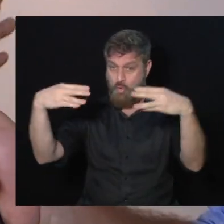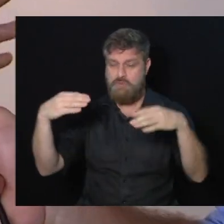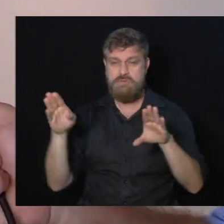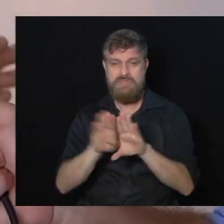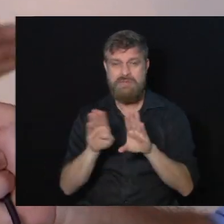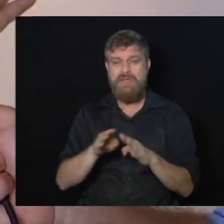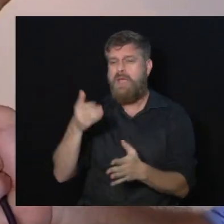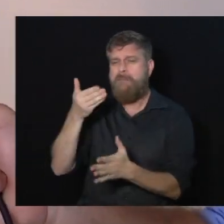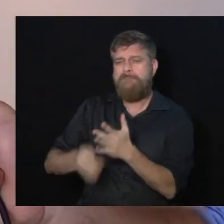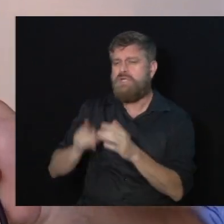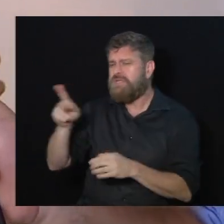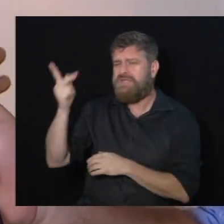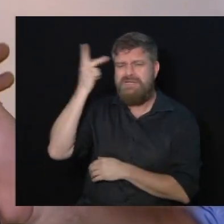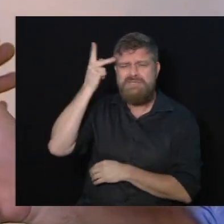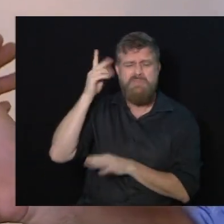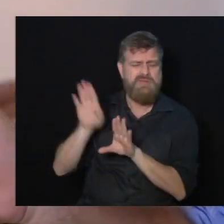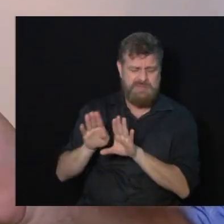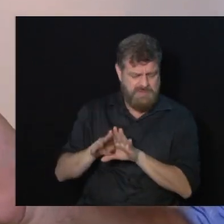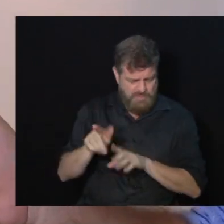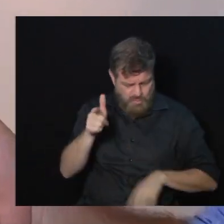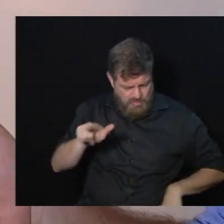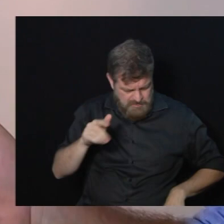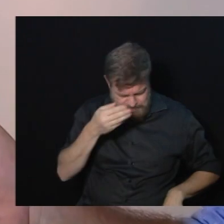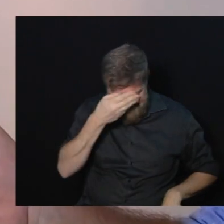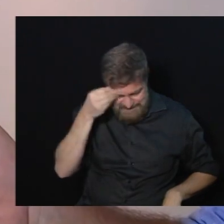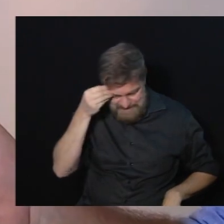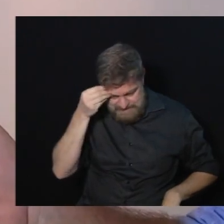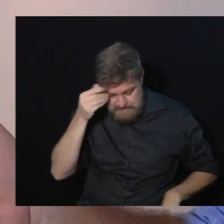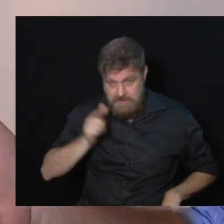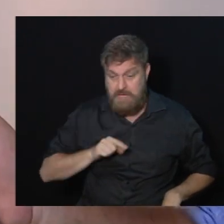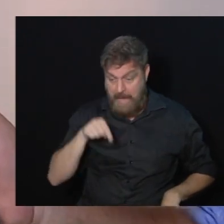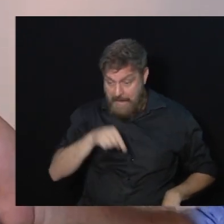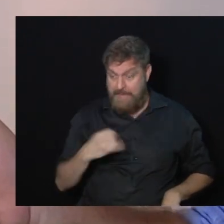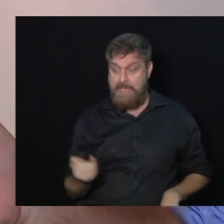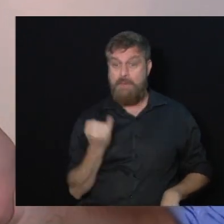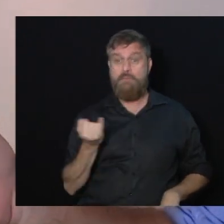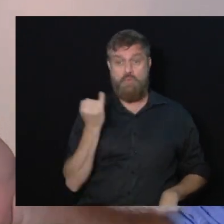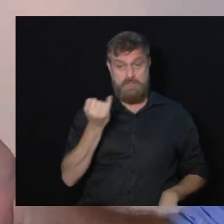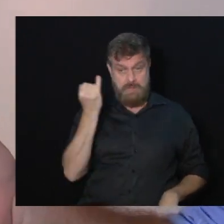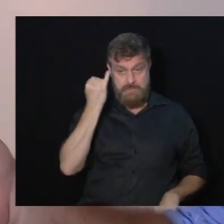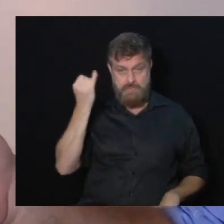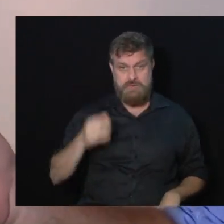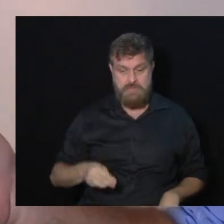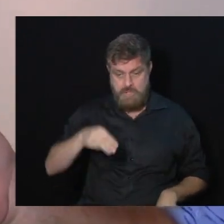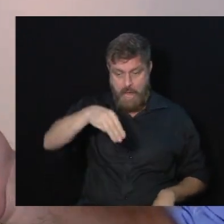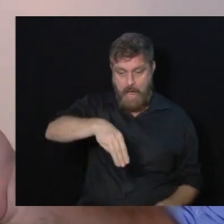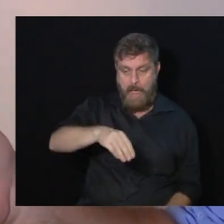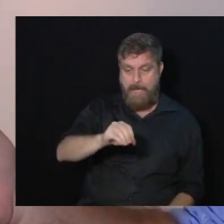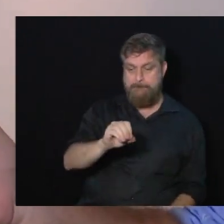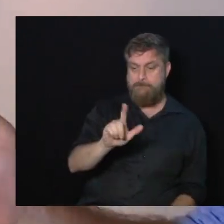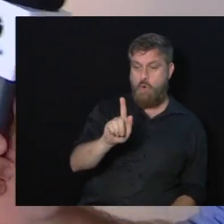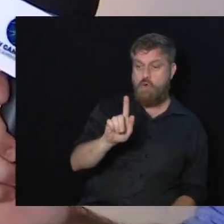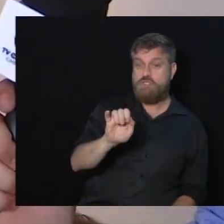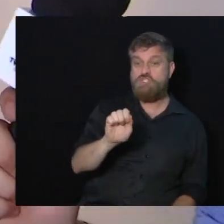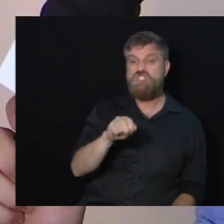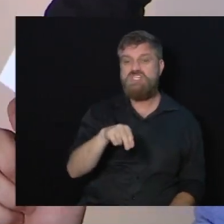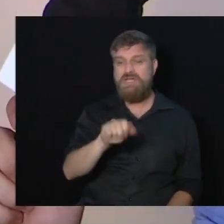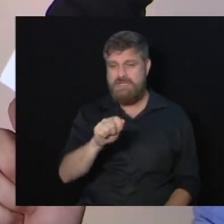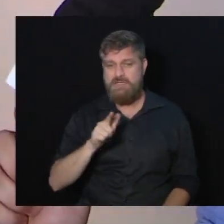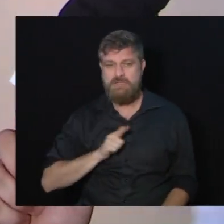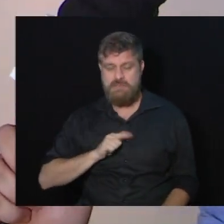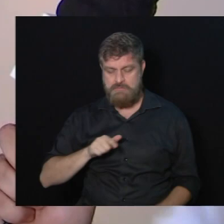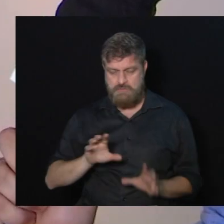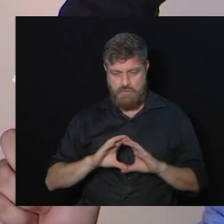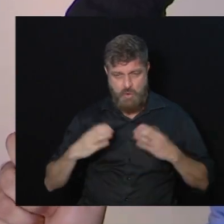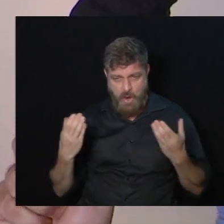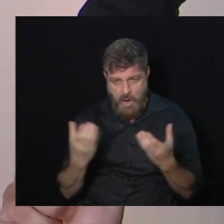perdia para o Pacaembu e mais um outro estádio que eu não sei qual é. De tão importante que era esse estádio para os trabalhadores e para a cidade. O Serecamp que